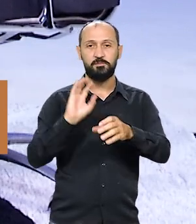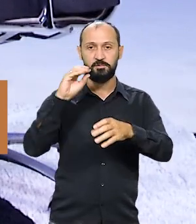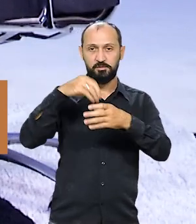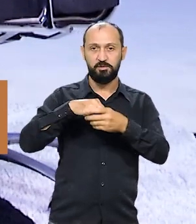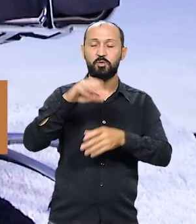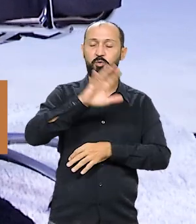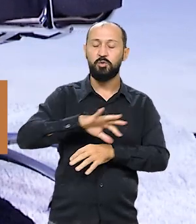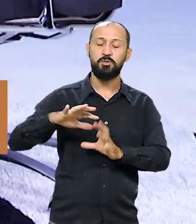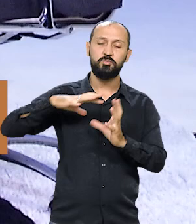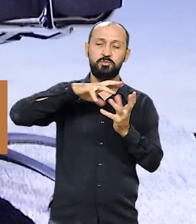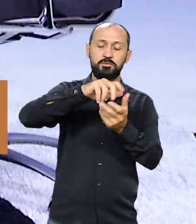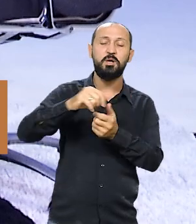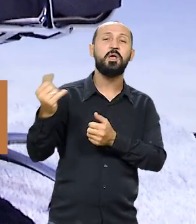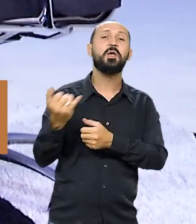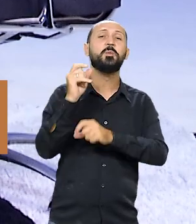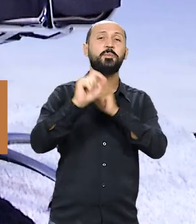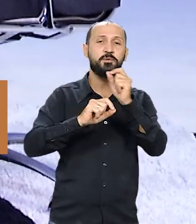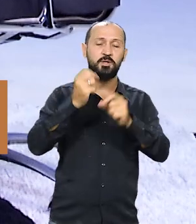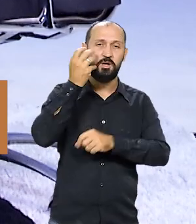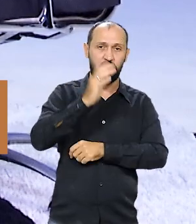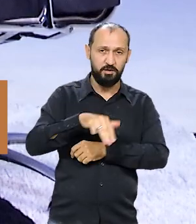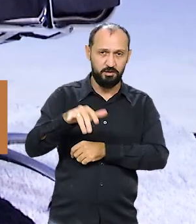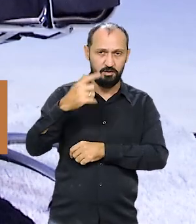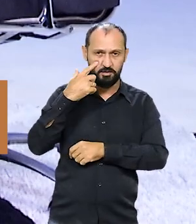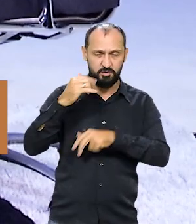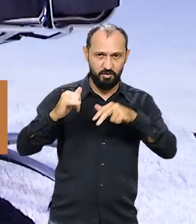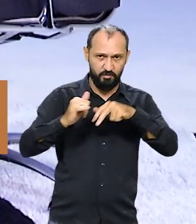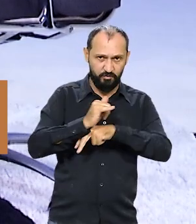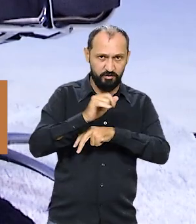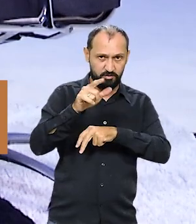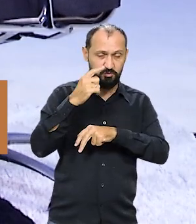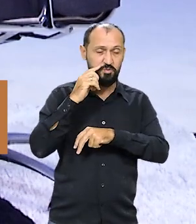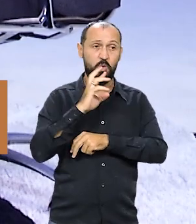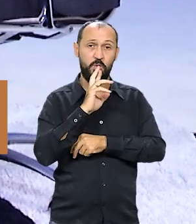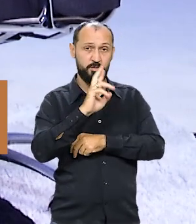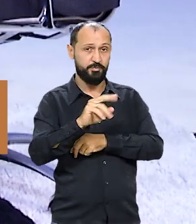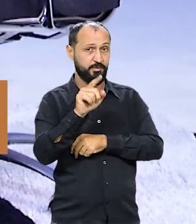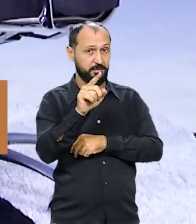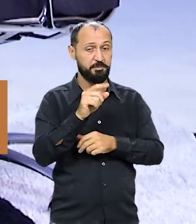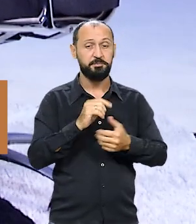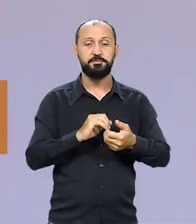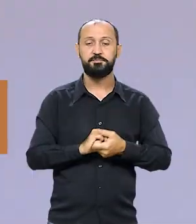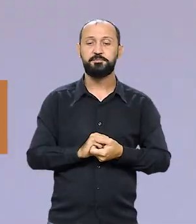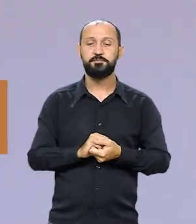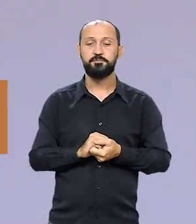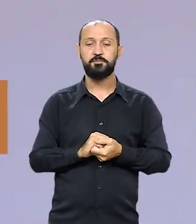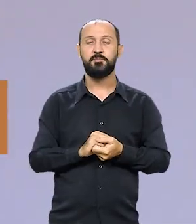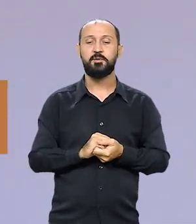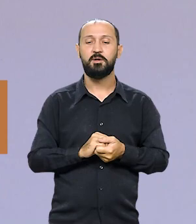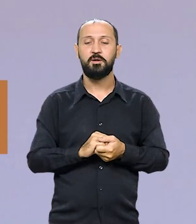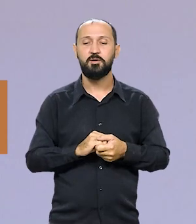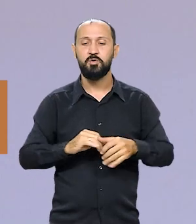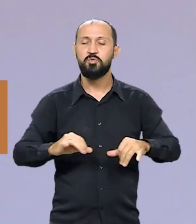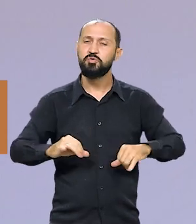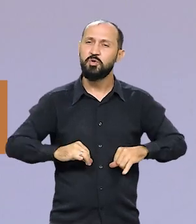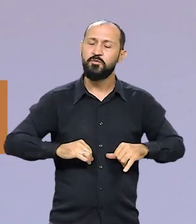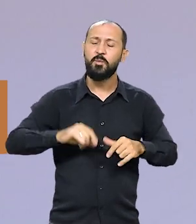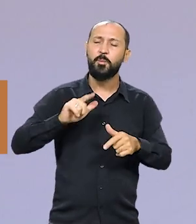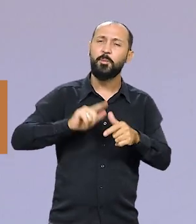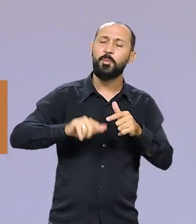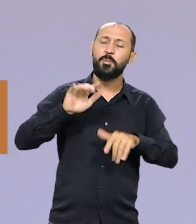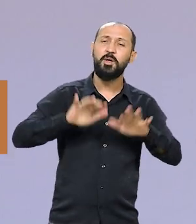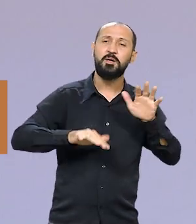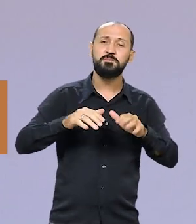E dentro desse universo, é importante falar que a criança também, que é vítima, agora já respondendo a tua pergunta, ela sofre